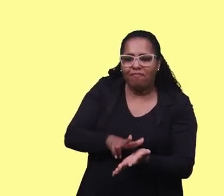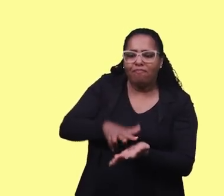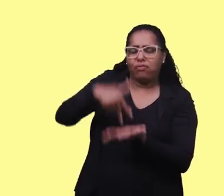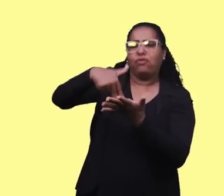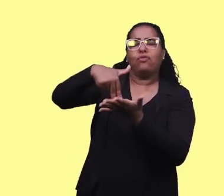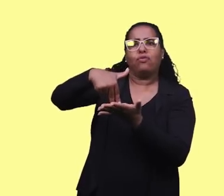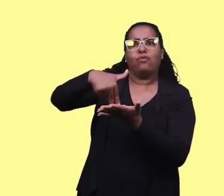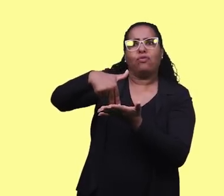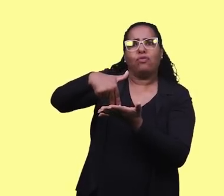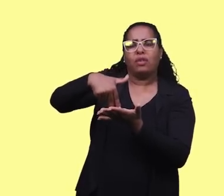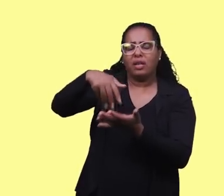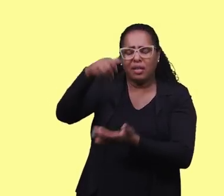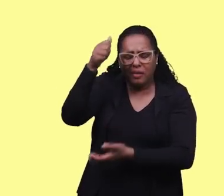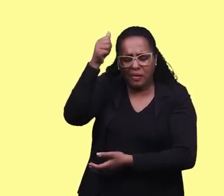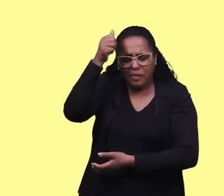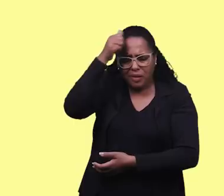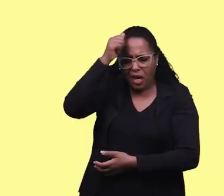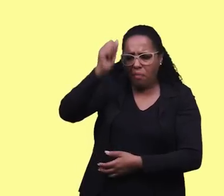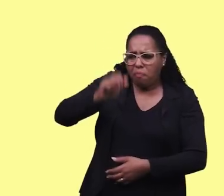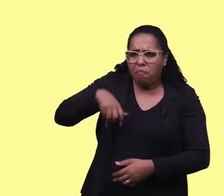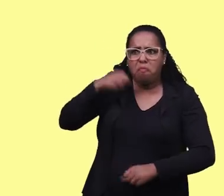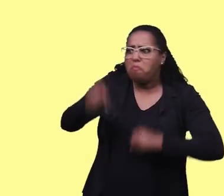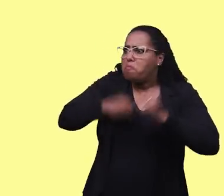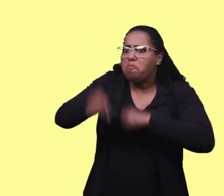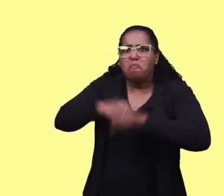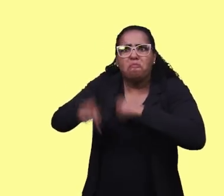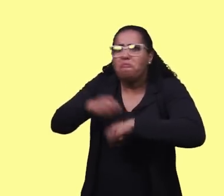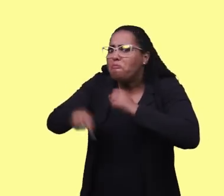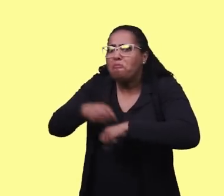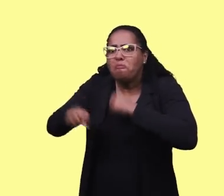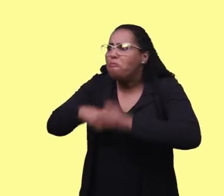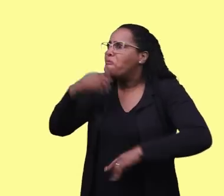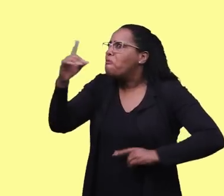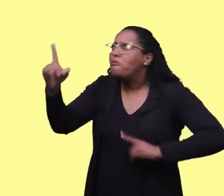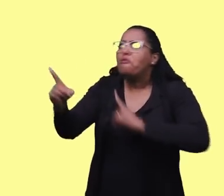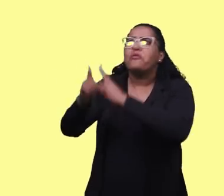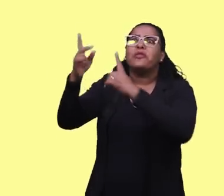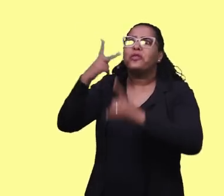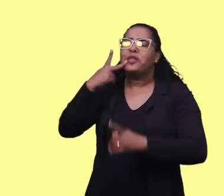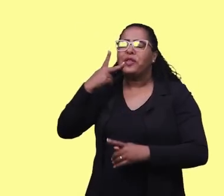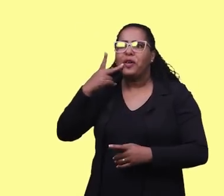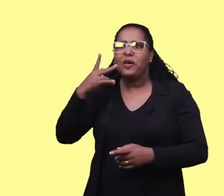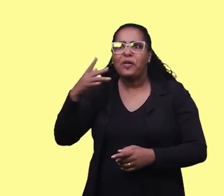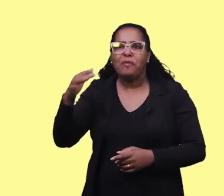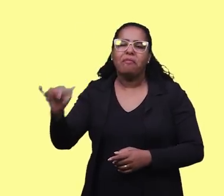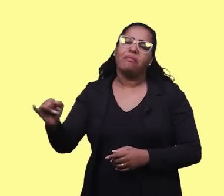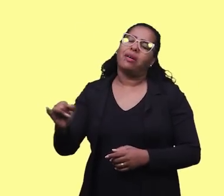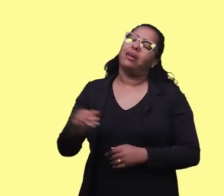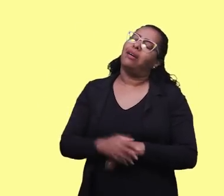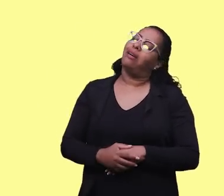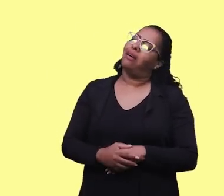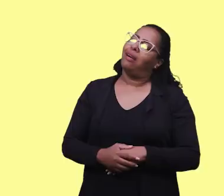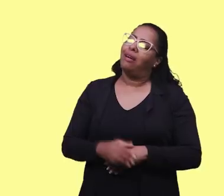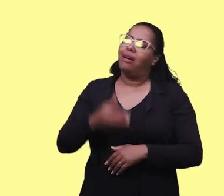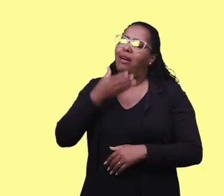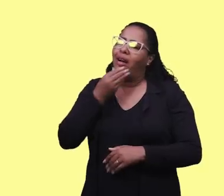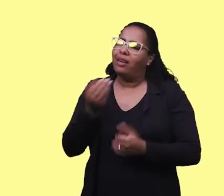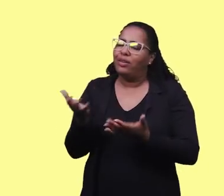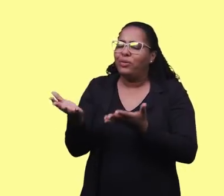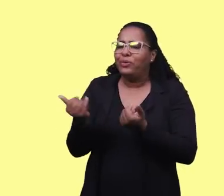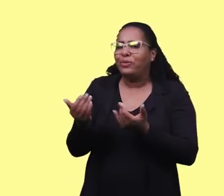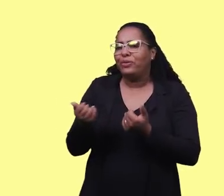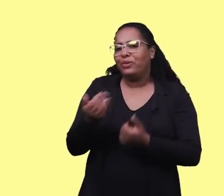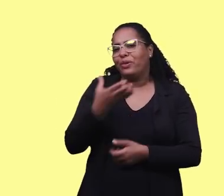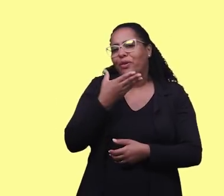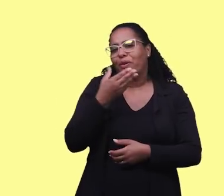levantou-se e, arrependido, e foi ao encontro do seu pai. Aquele jovem então fez